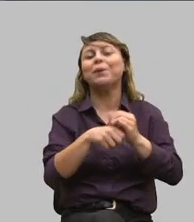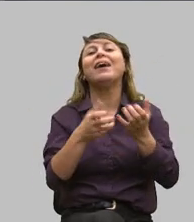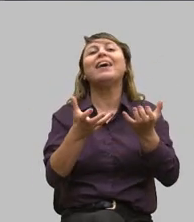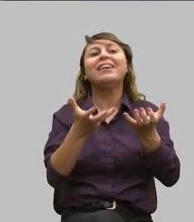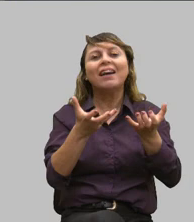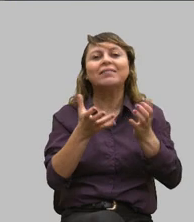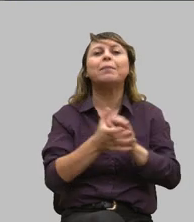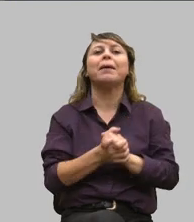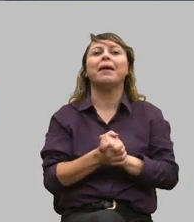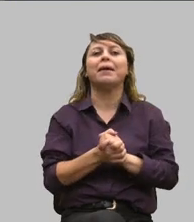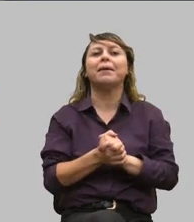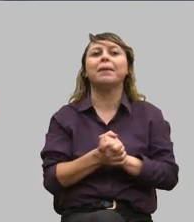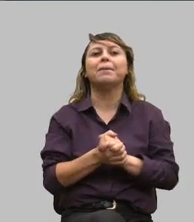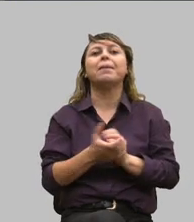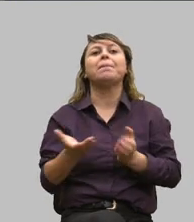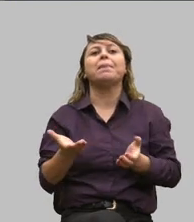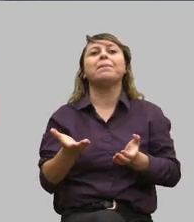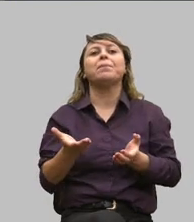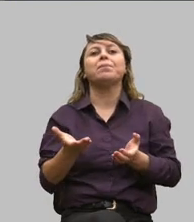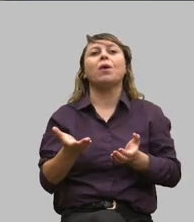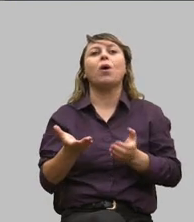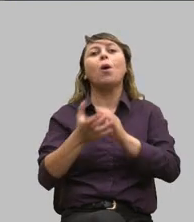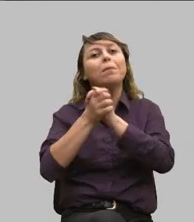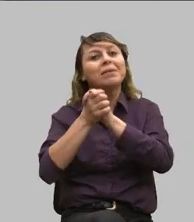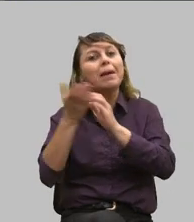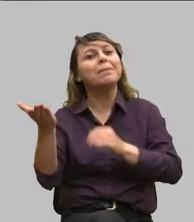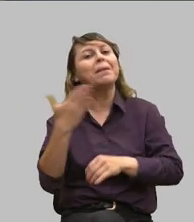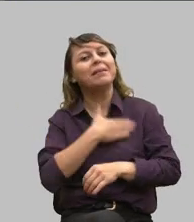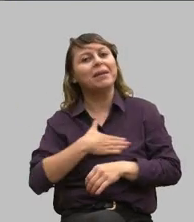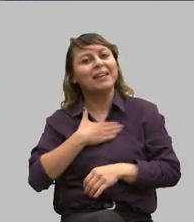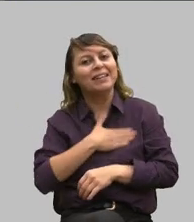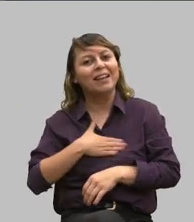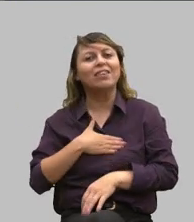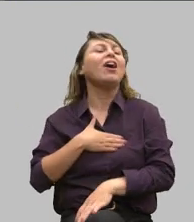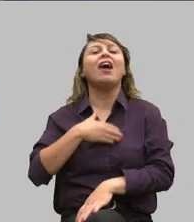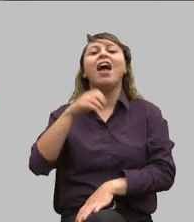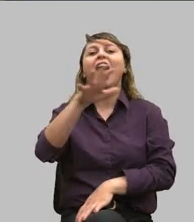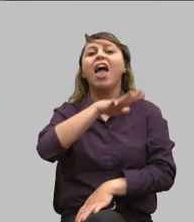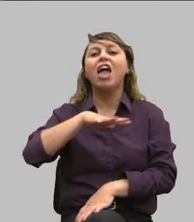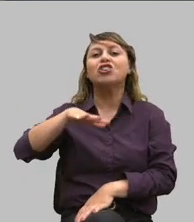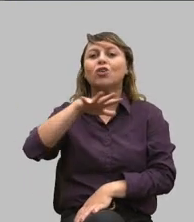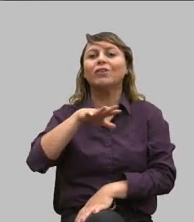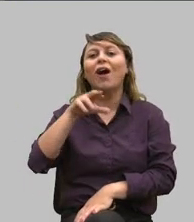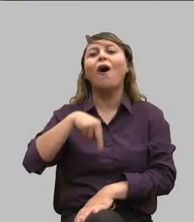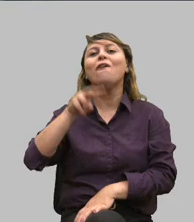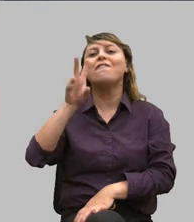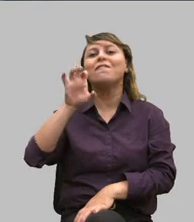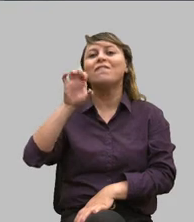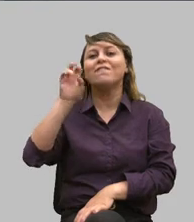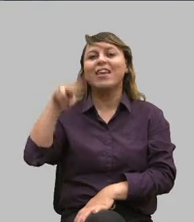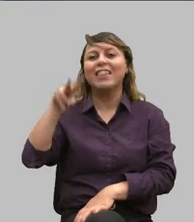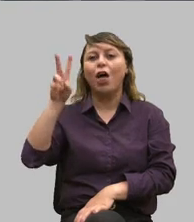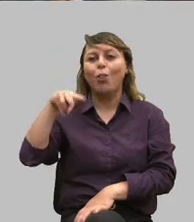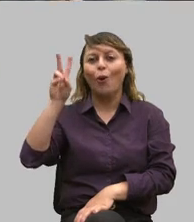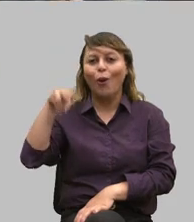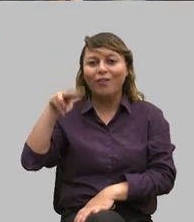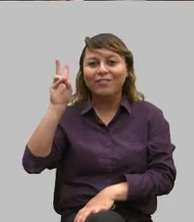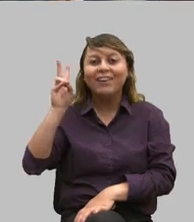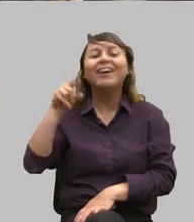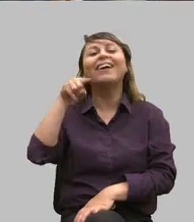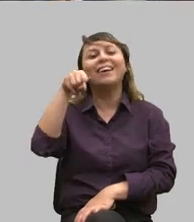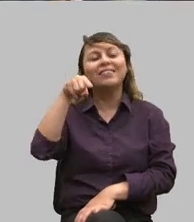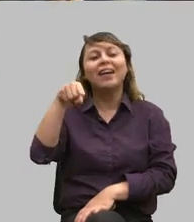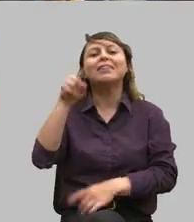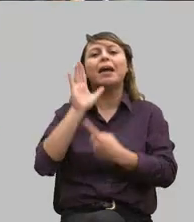cumprimentar minha querida coordenadora da Regional Venda Nova aqui em belizon Ana Paula Rocha tá representando aqui a